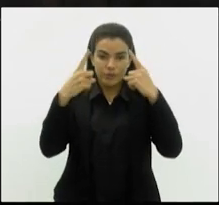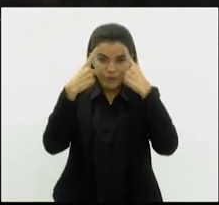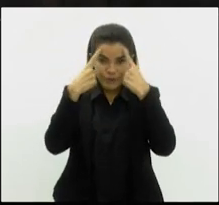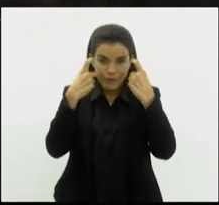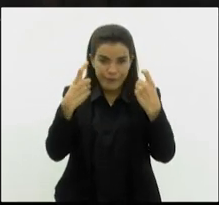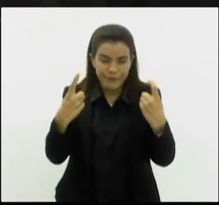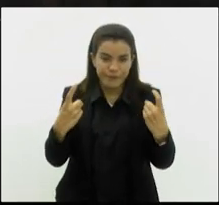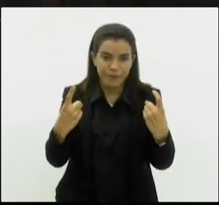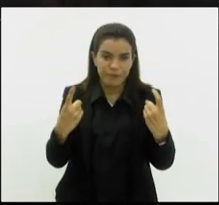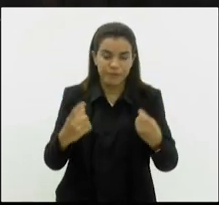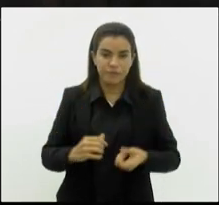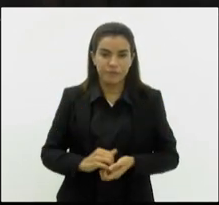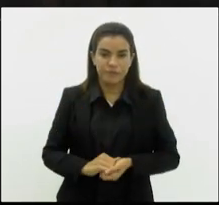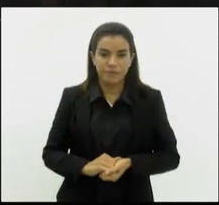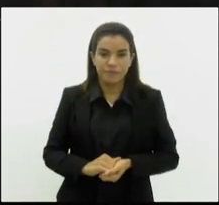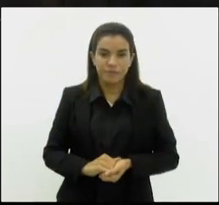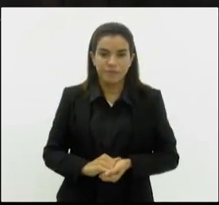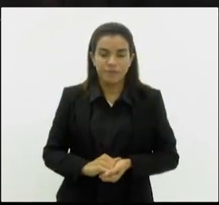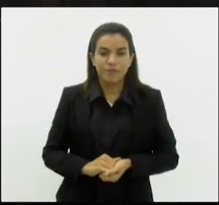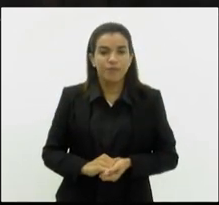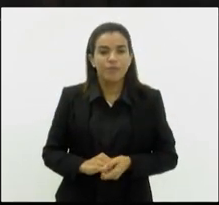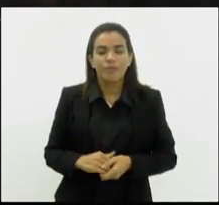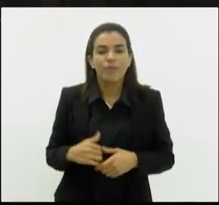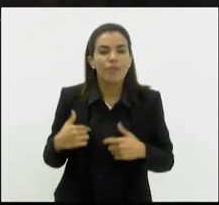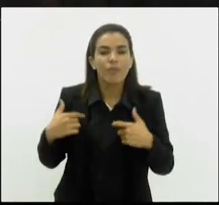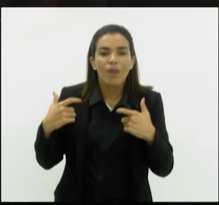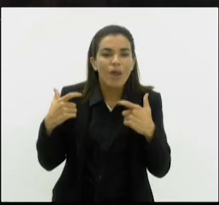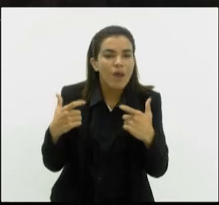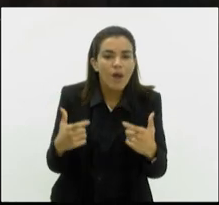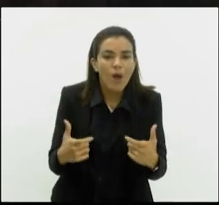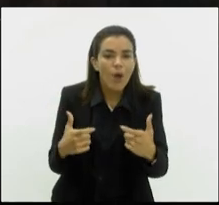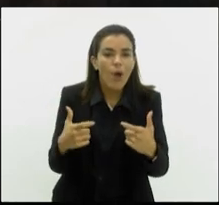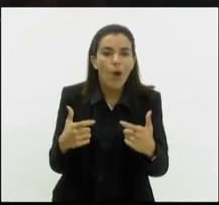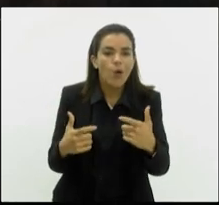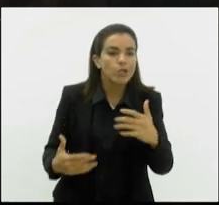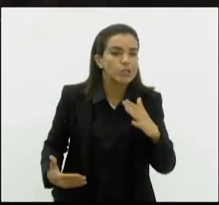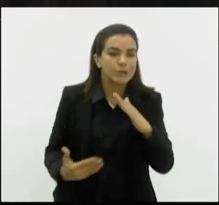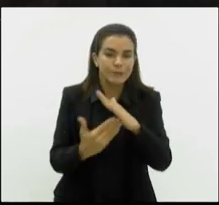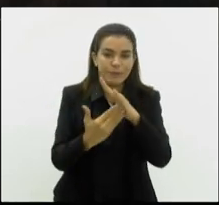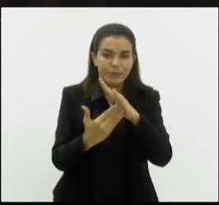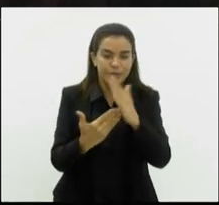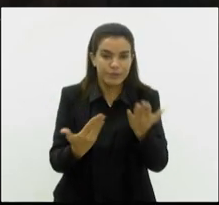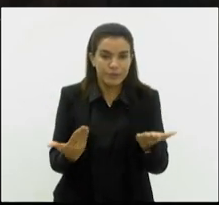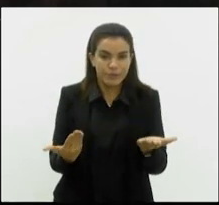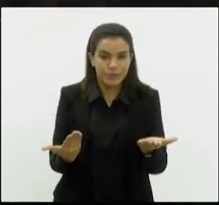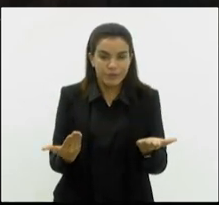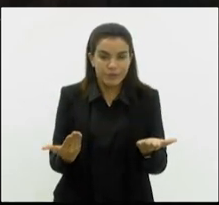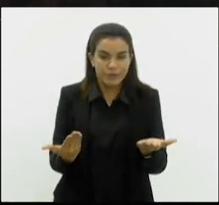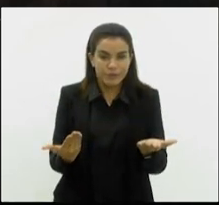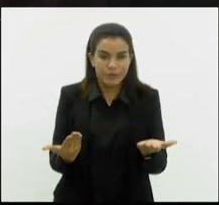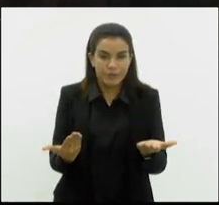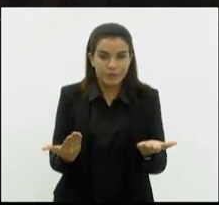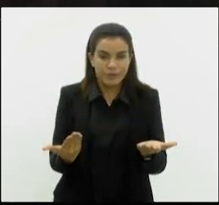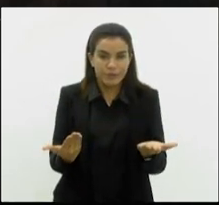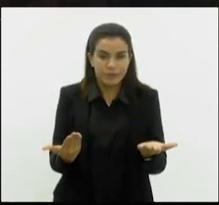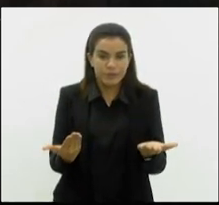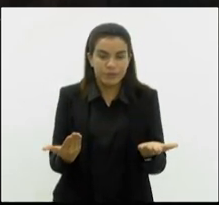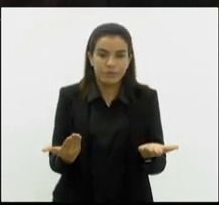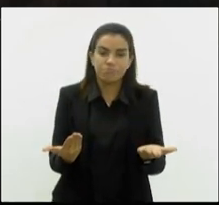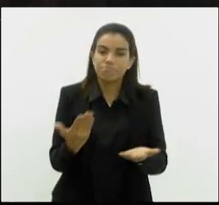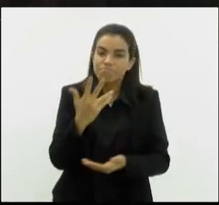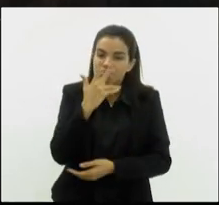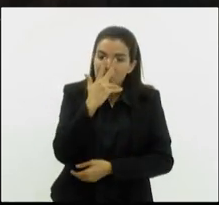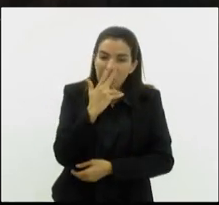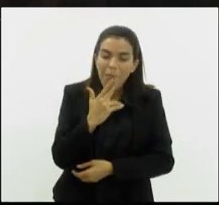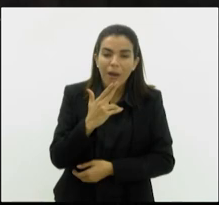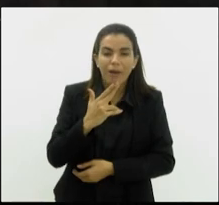Ora, aonde nós vamos chegar? E parece que isso vai